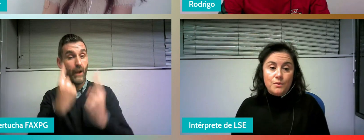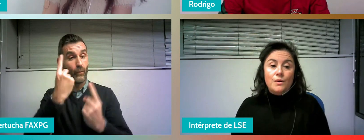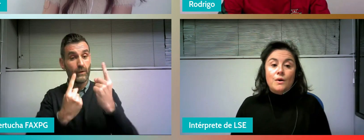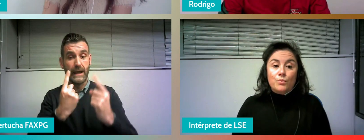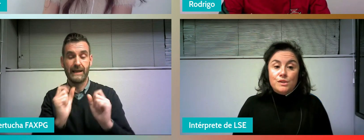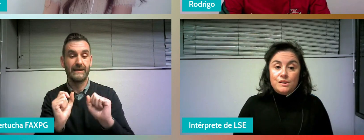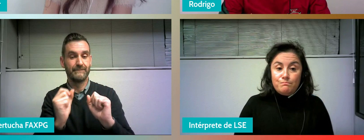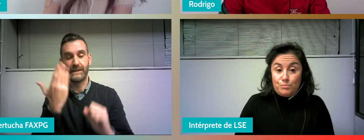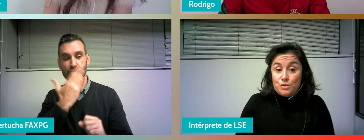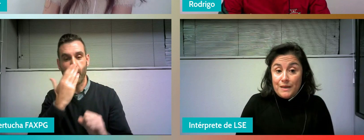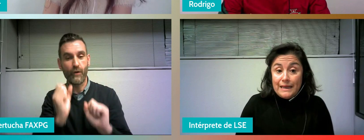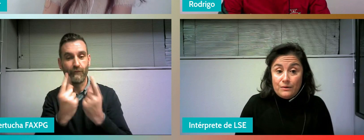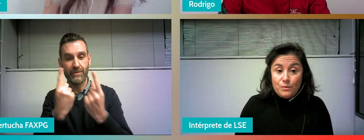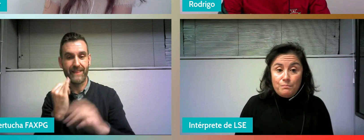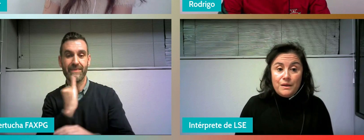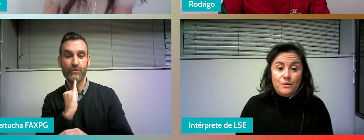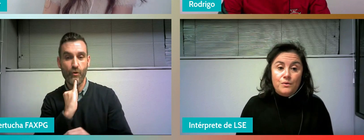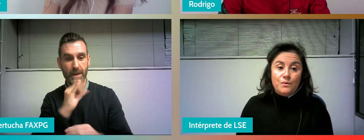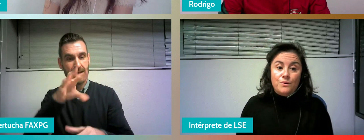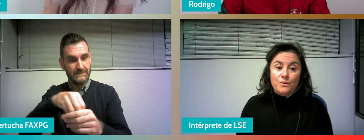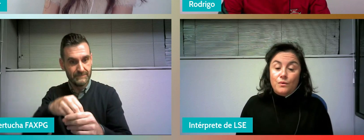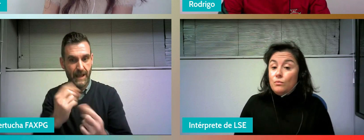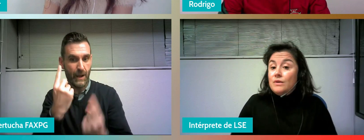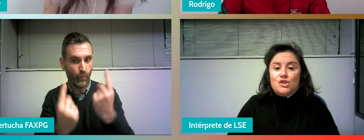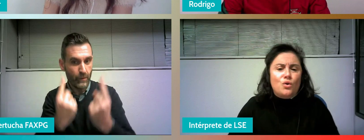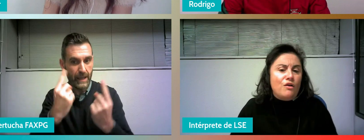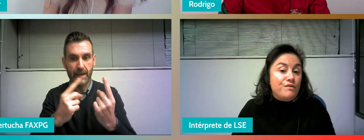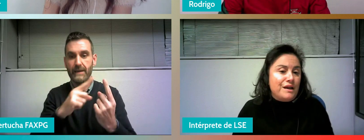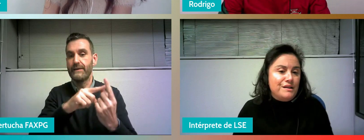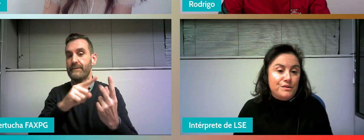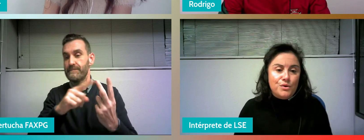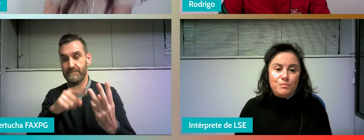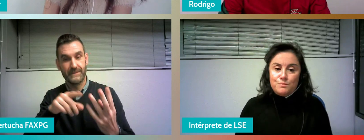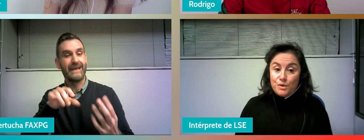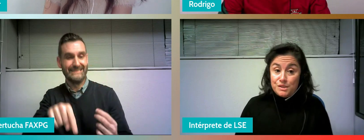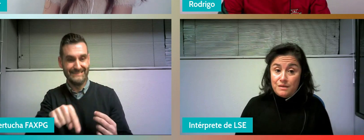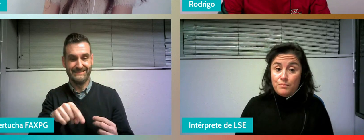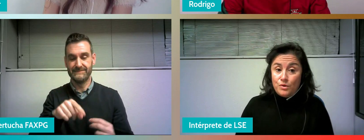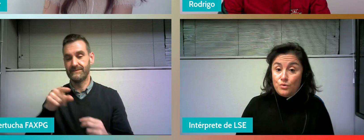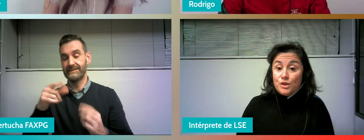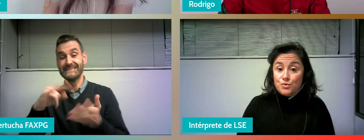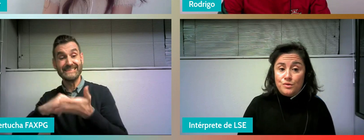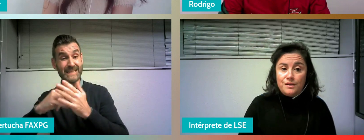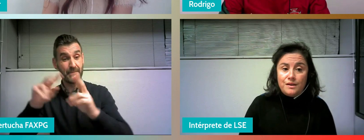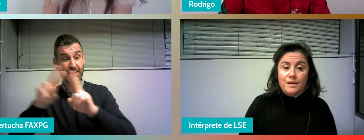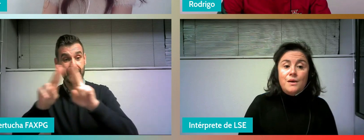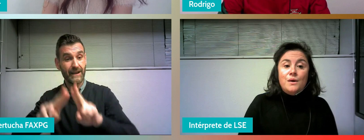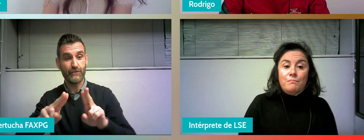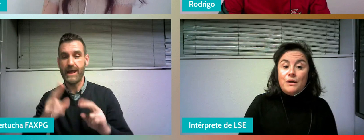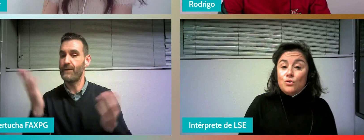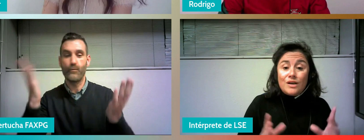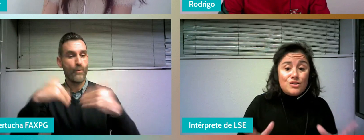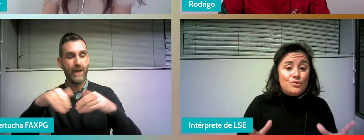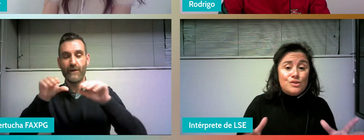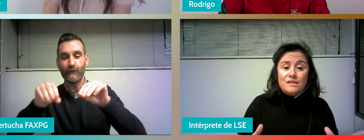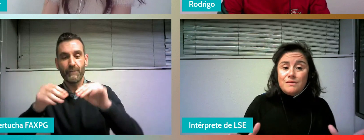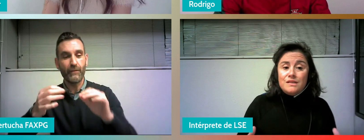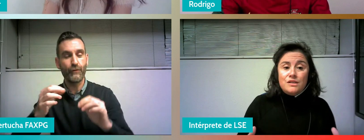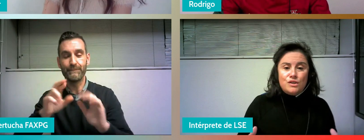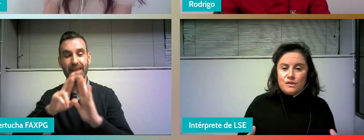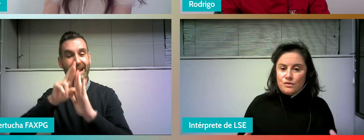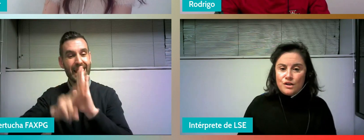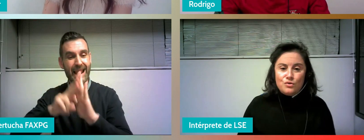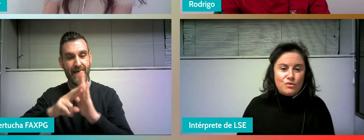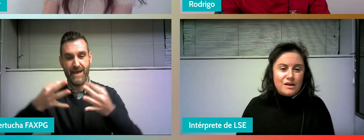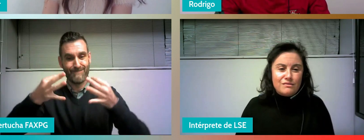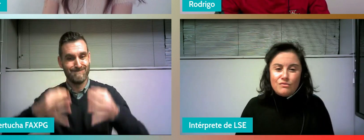formativo, pois ben, non? Pero unha escola oficial de idiomas, por exemplo, que é o que sucede, pero no caso do sistema de